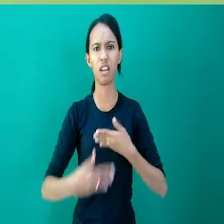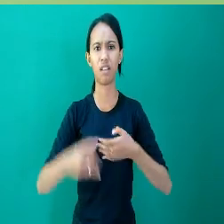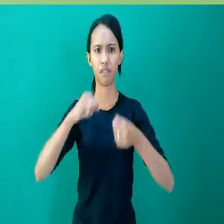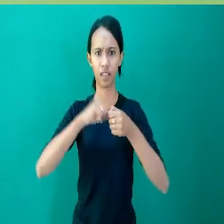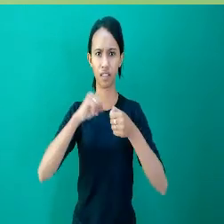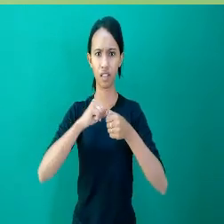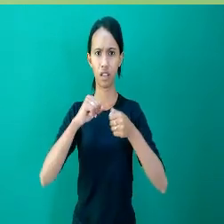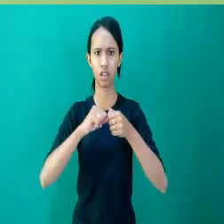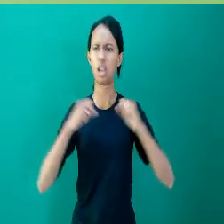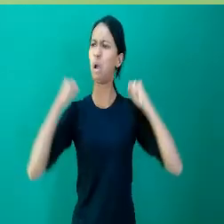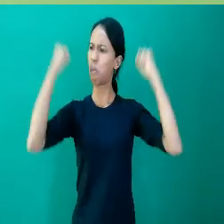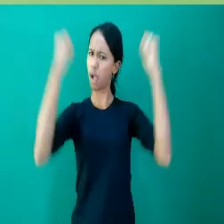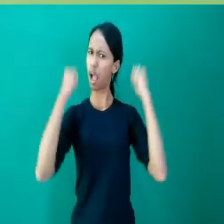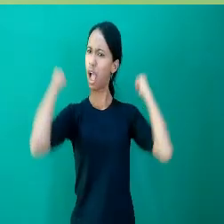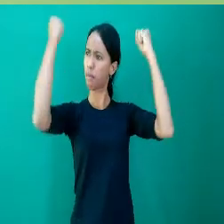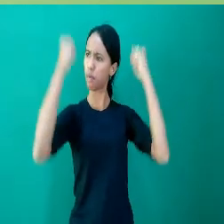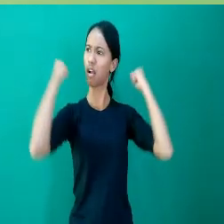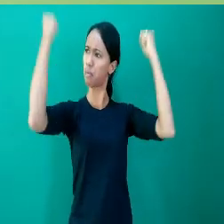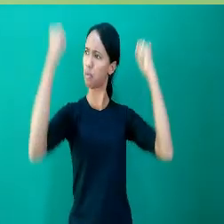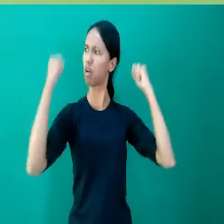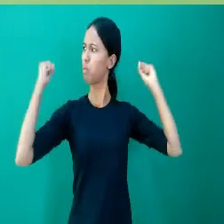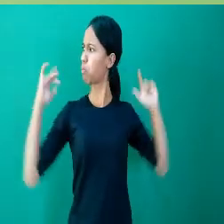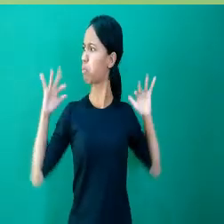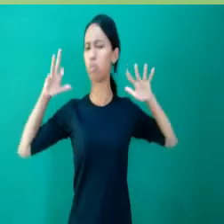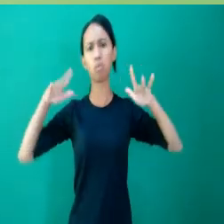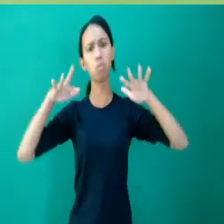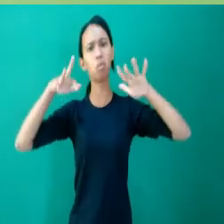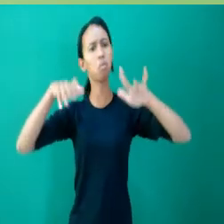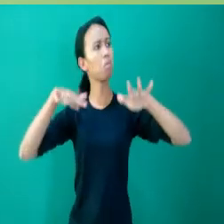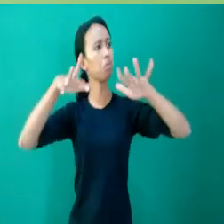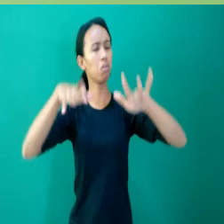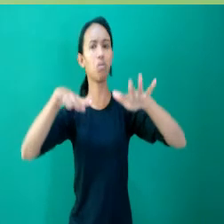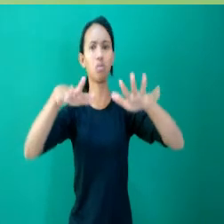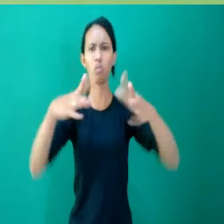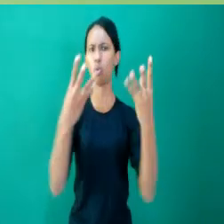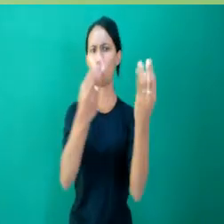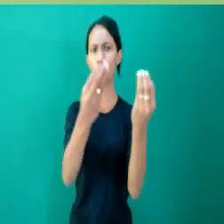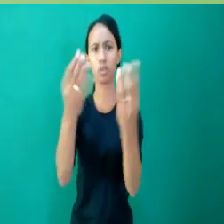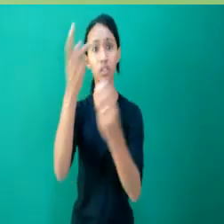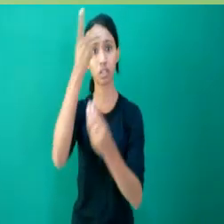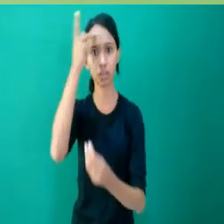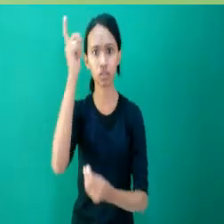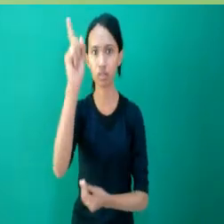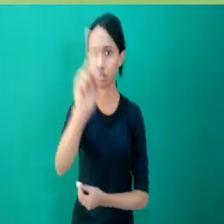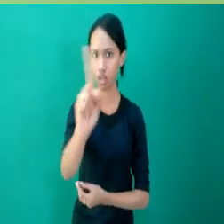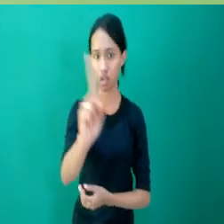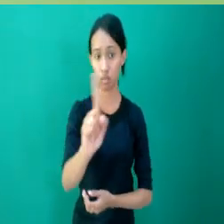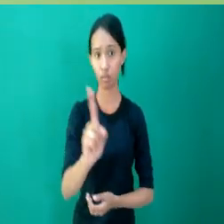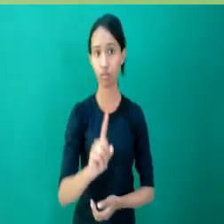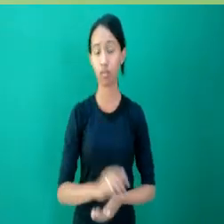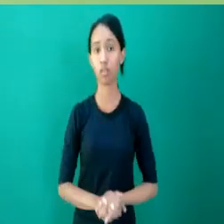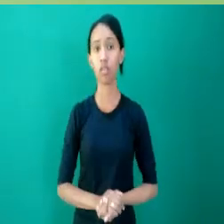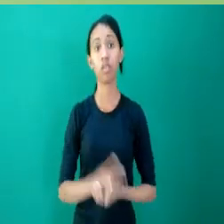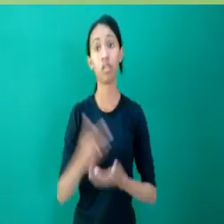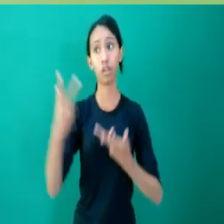fazendo aglomerações, né, como aqueles que querem nos